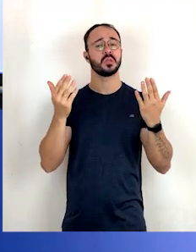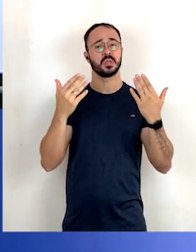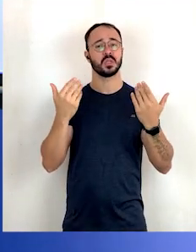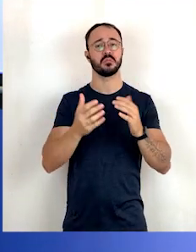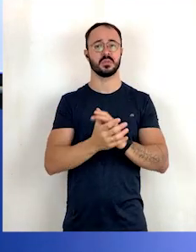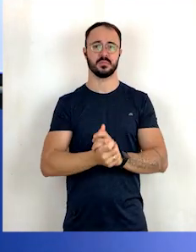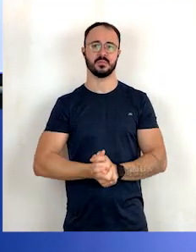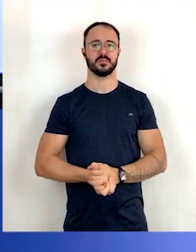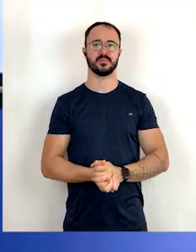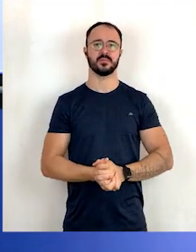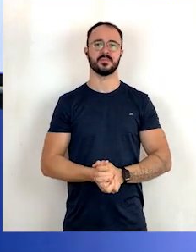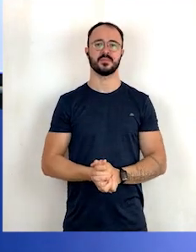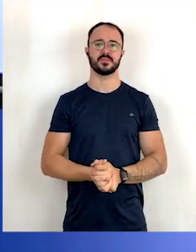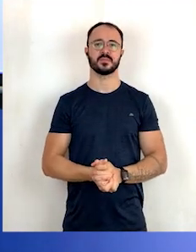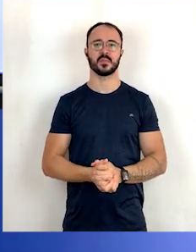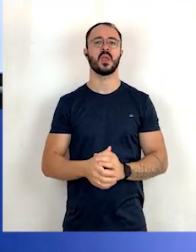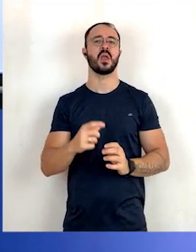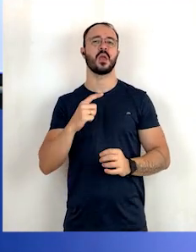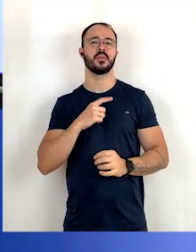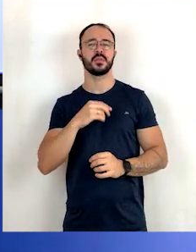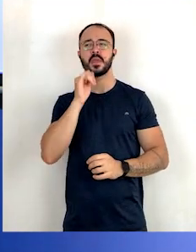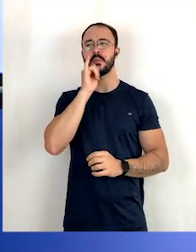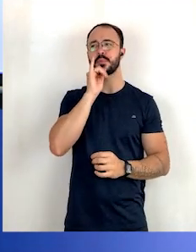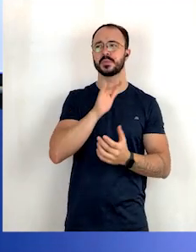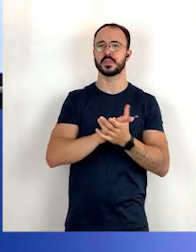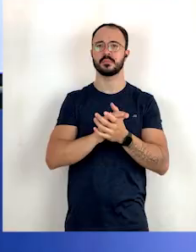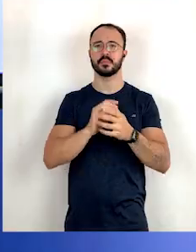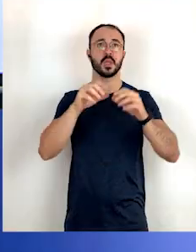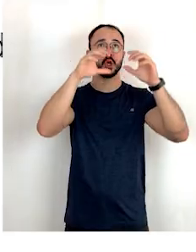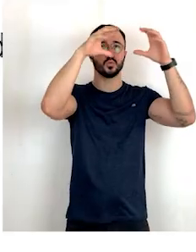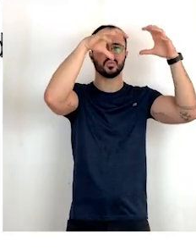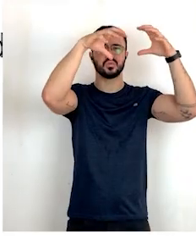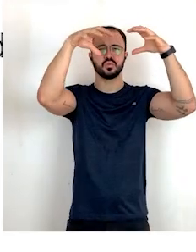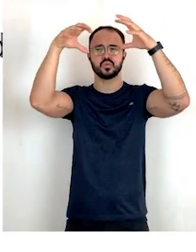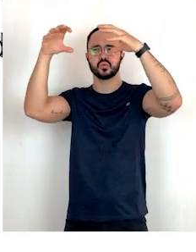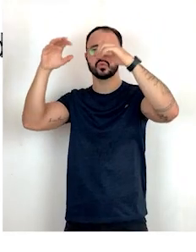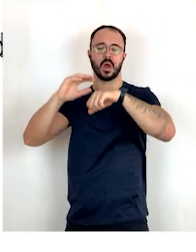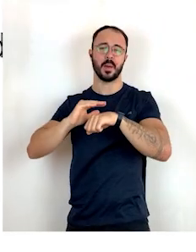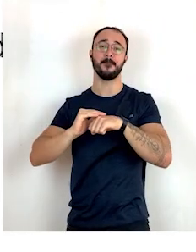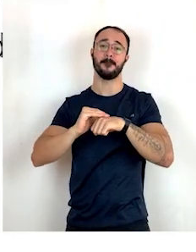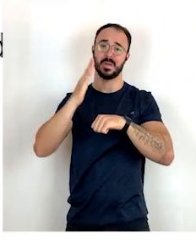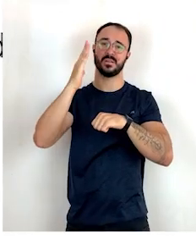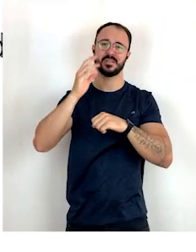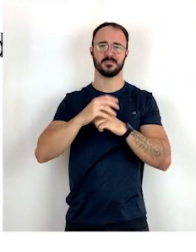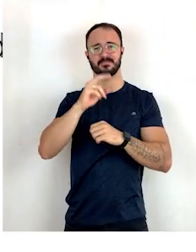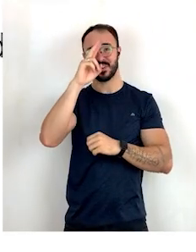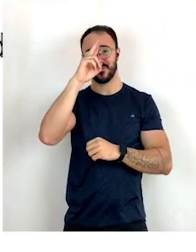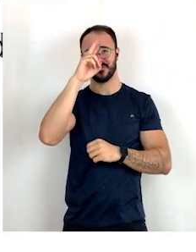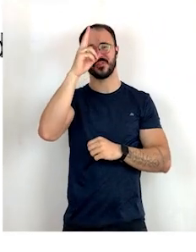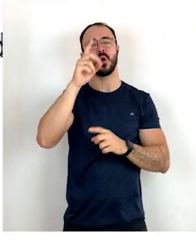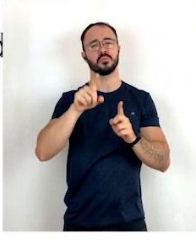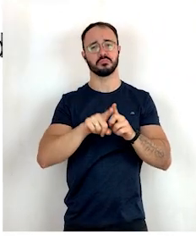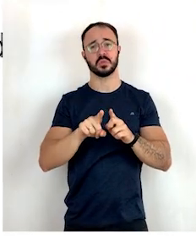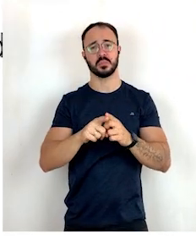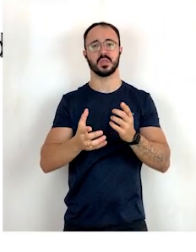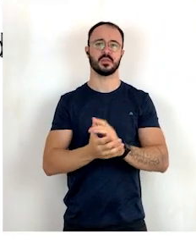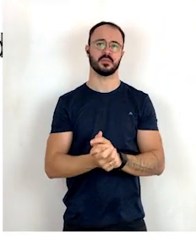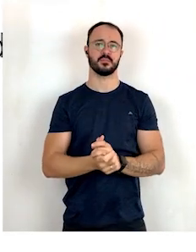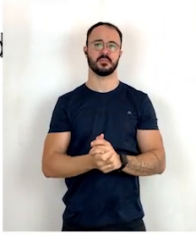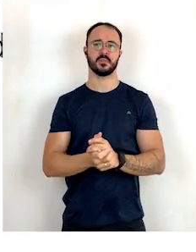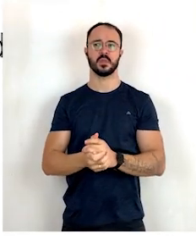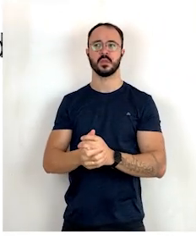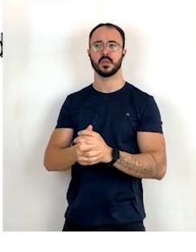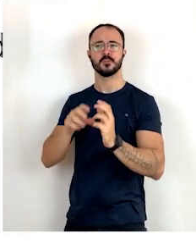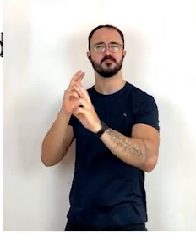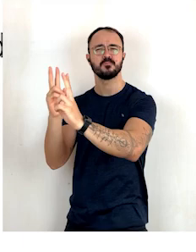ou redução da quantidade de chuva e maior frequência de temporais, temporadas de furacões mais intensa